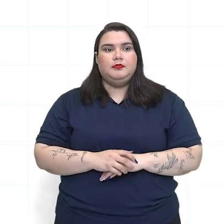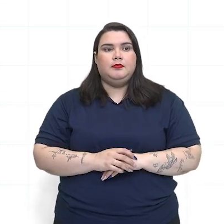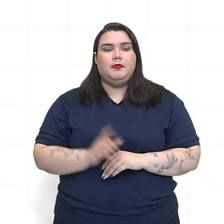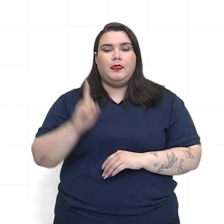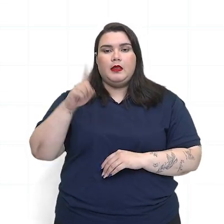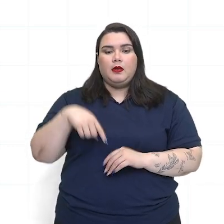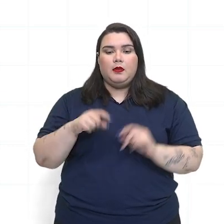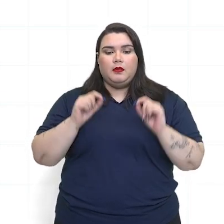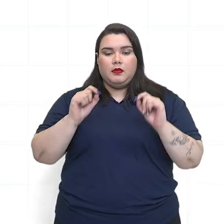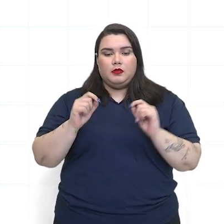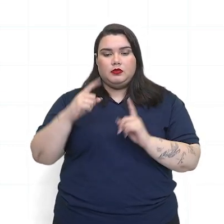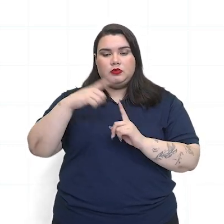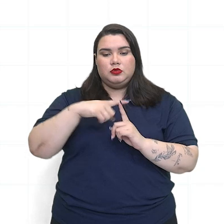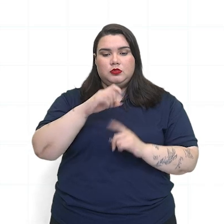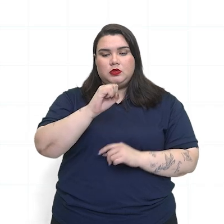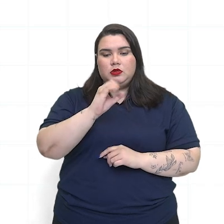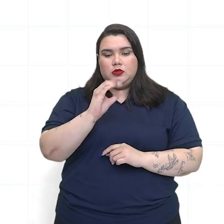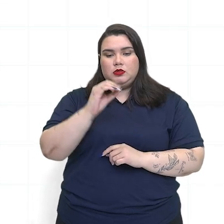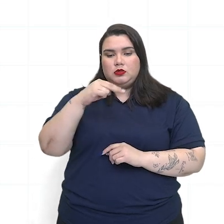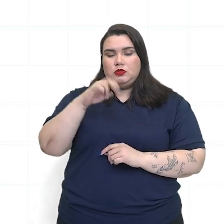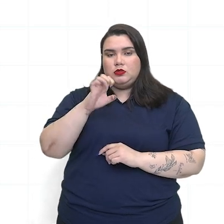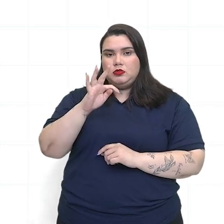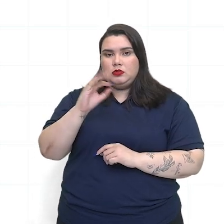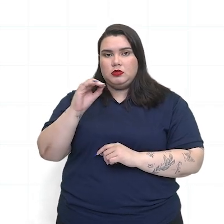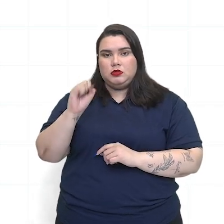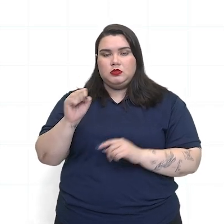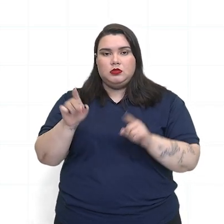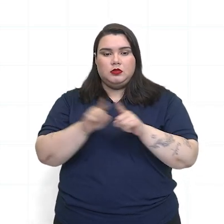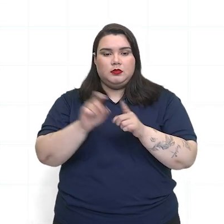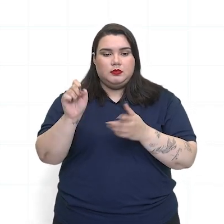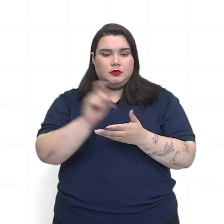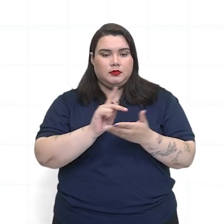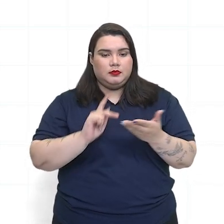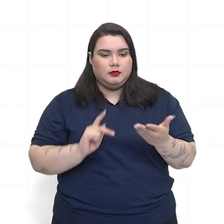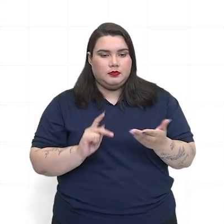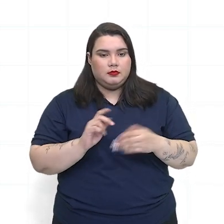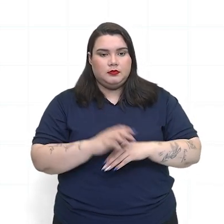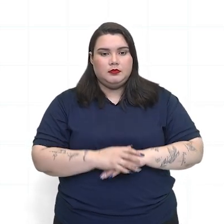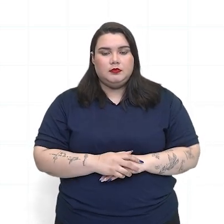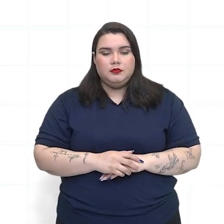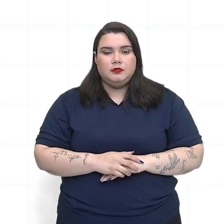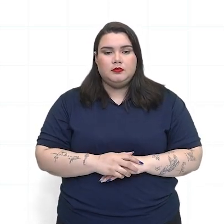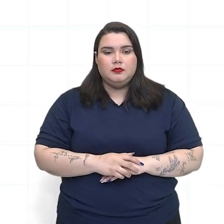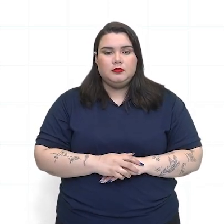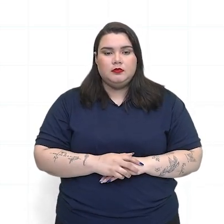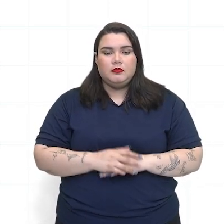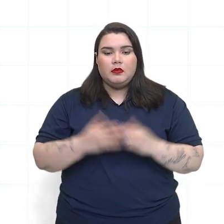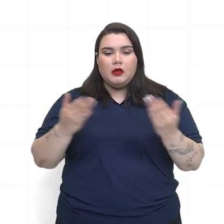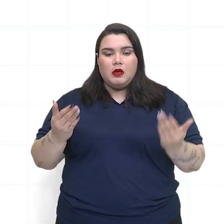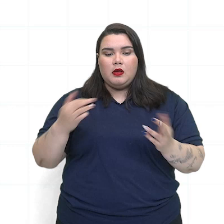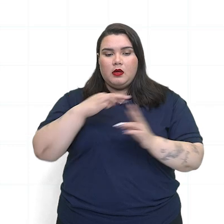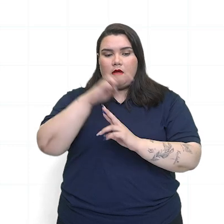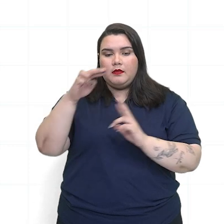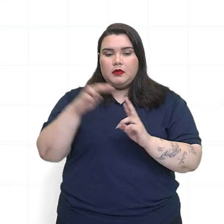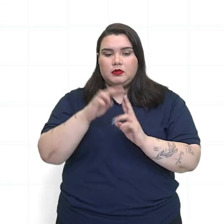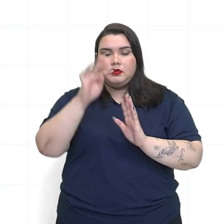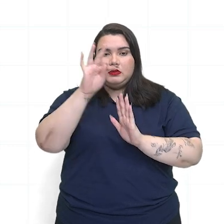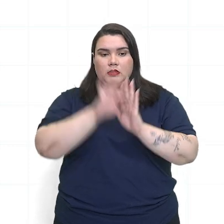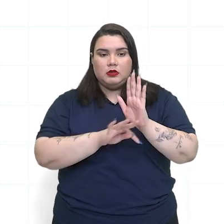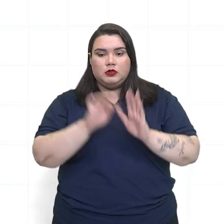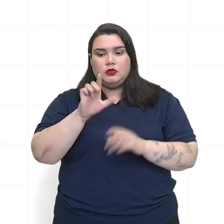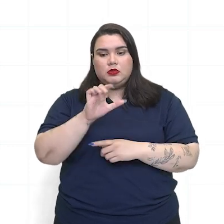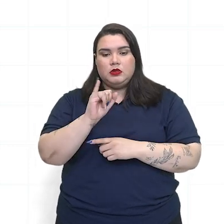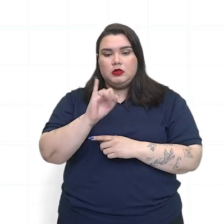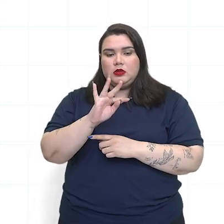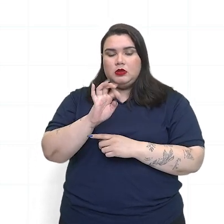são em forma de sonetos, né? Em poemas. E o gênero lírico, mais uma vez, o quê? Se refere ao texto literário